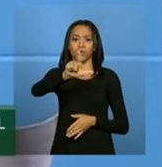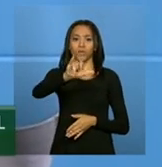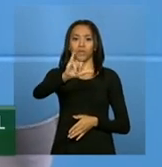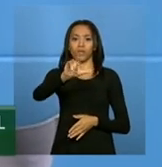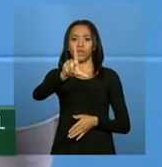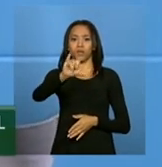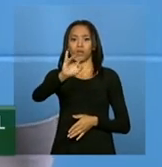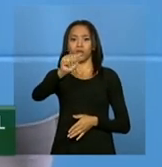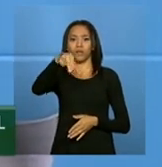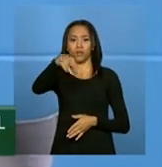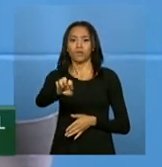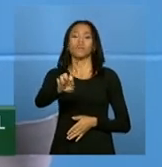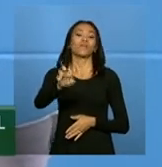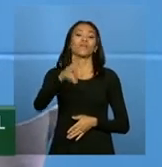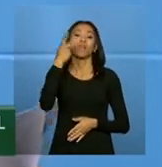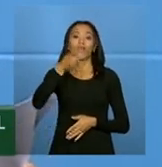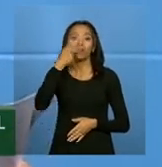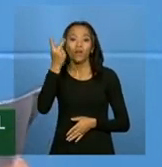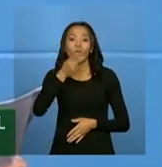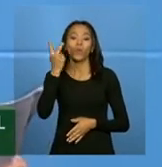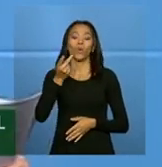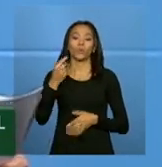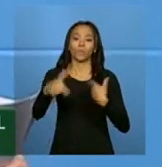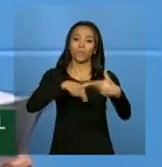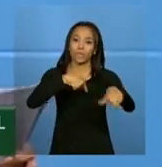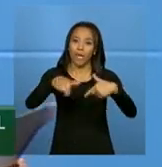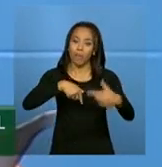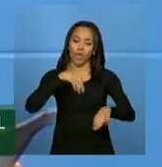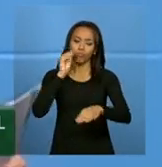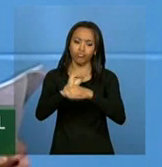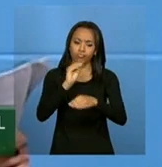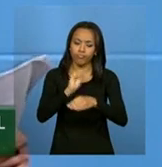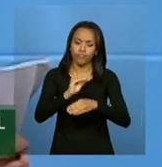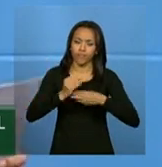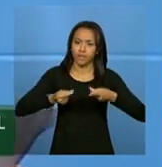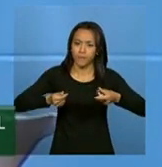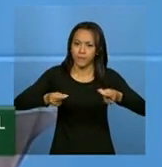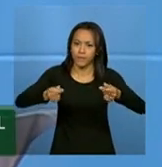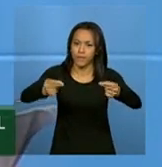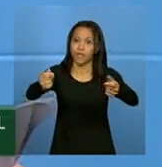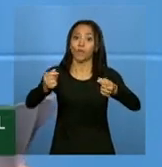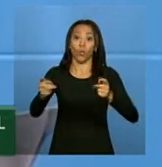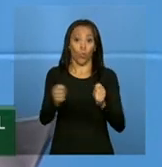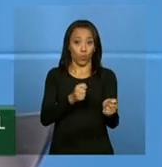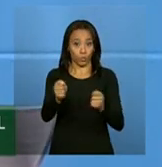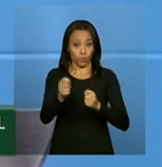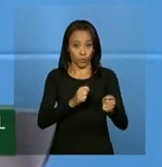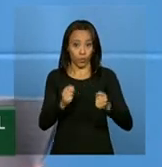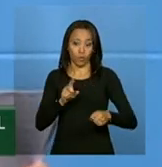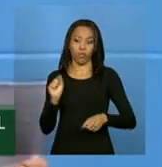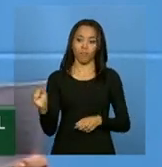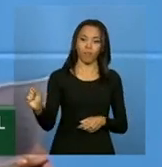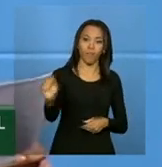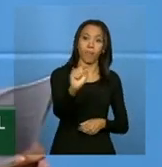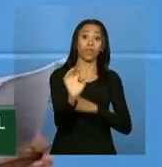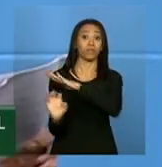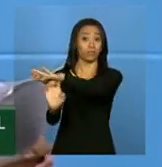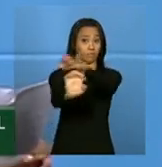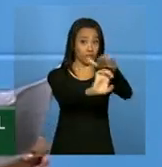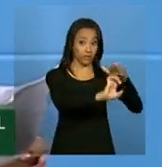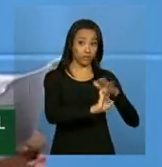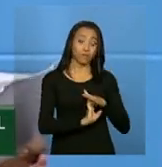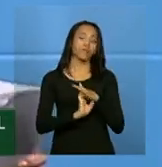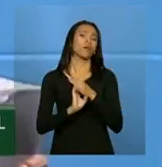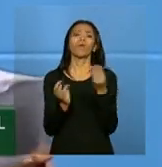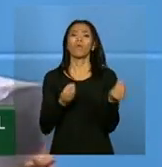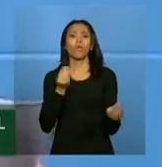ações envolvendo um consumo sustentável, controle por parte das empresas, também controle popular do que está sendo produzido, como